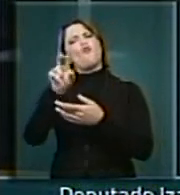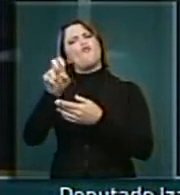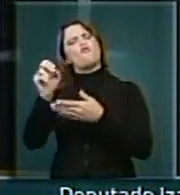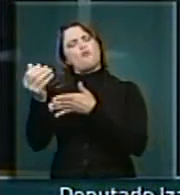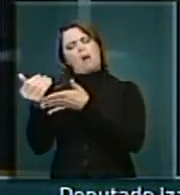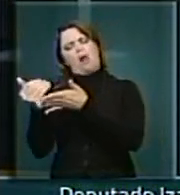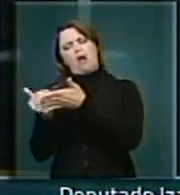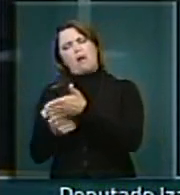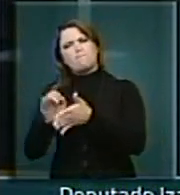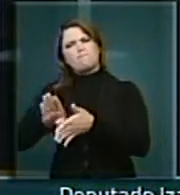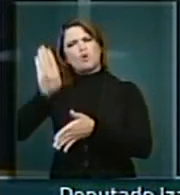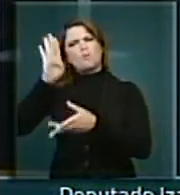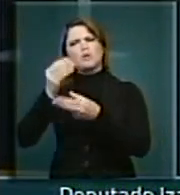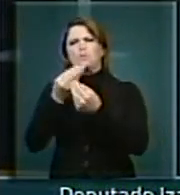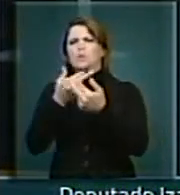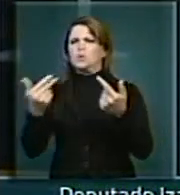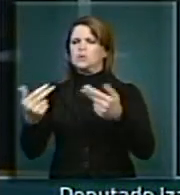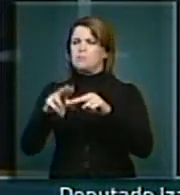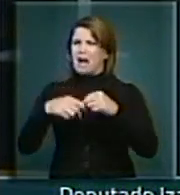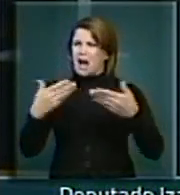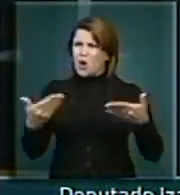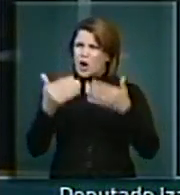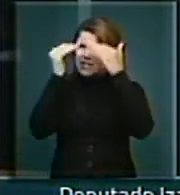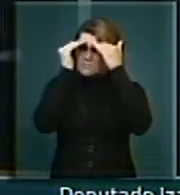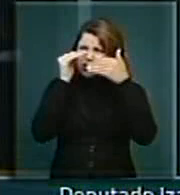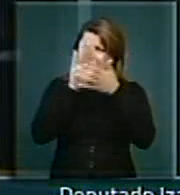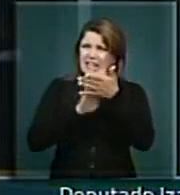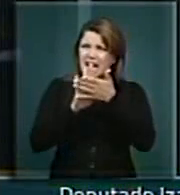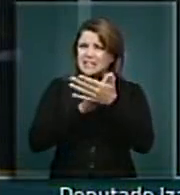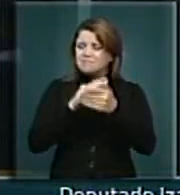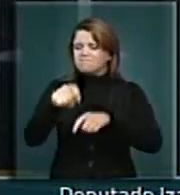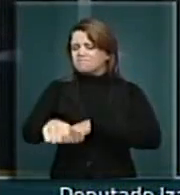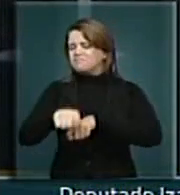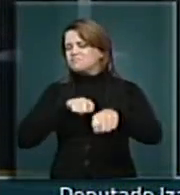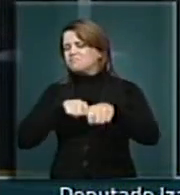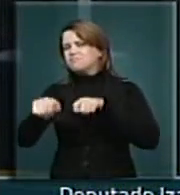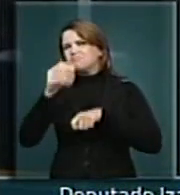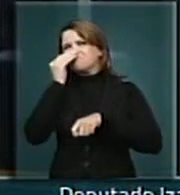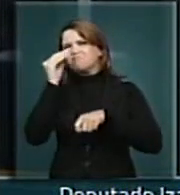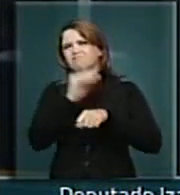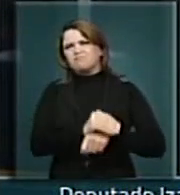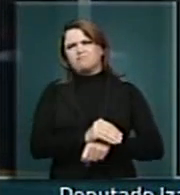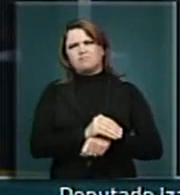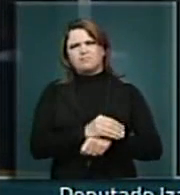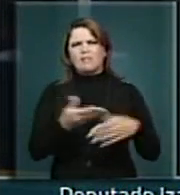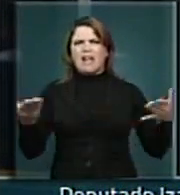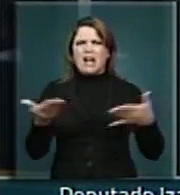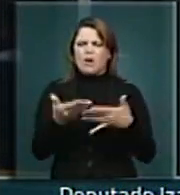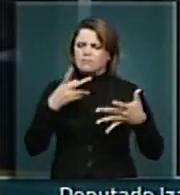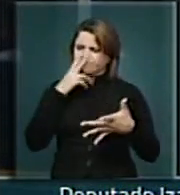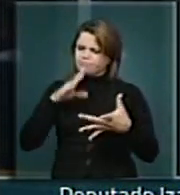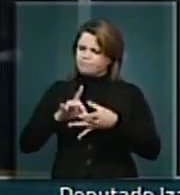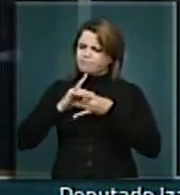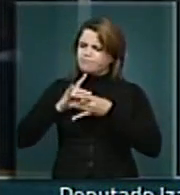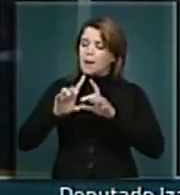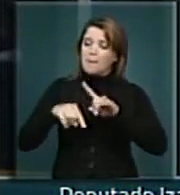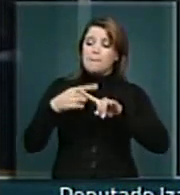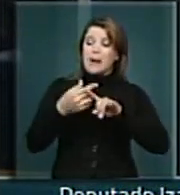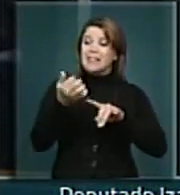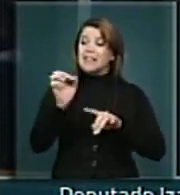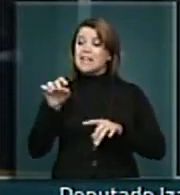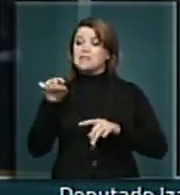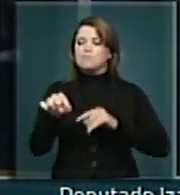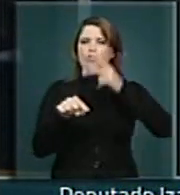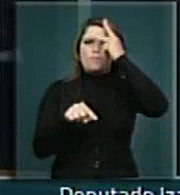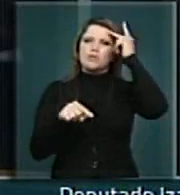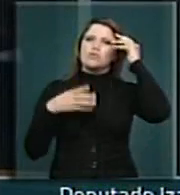respeitados, é serem recebidos. Então, de uma forma muito ordeira, com a união incrível, mais de 10 mil